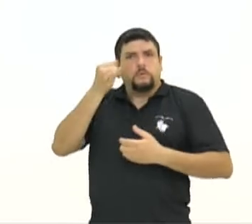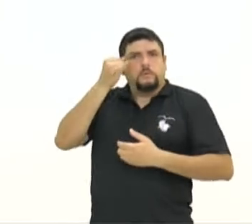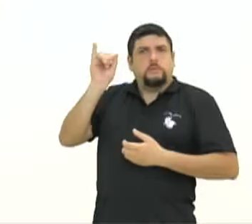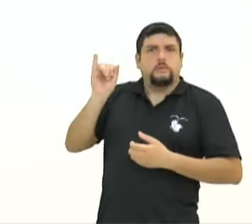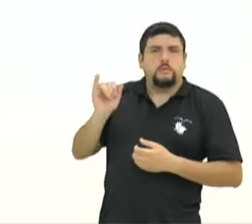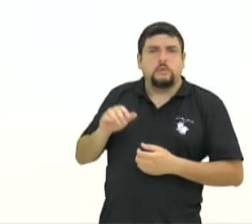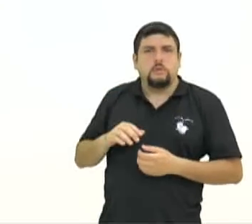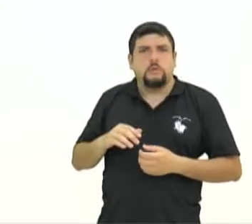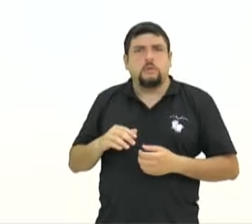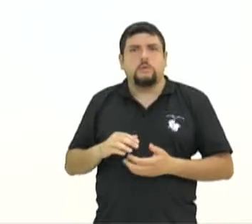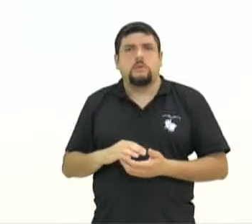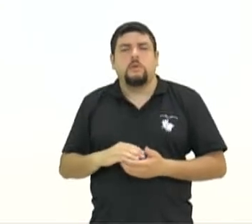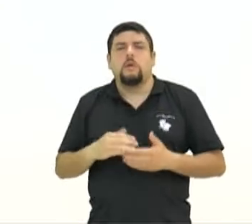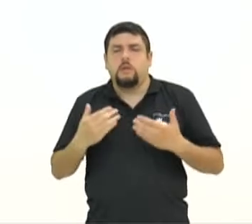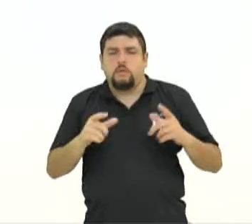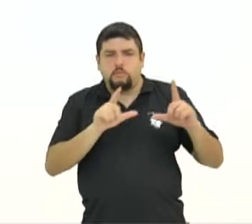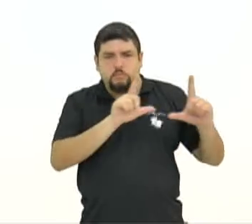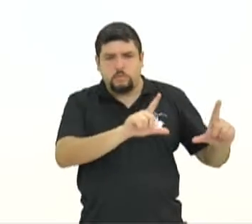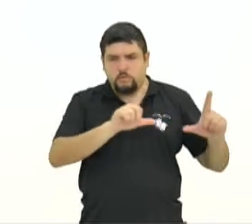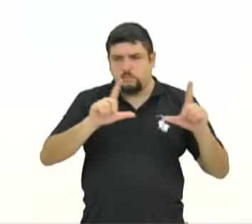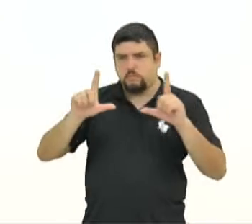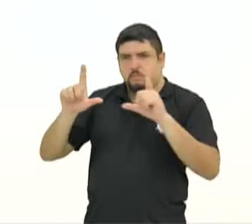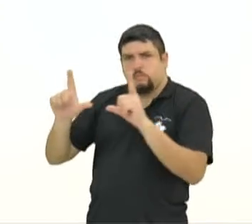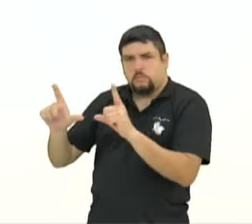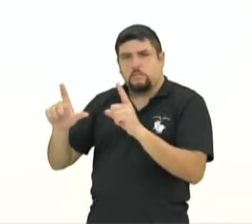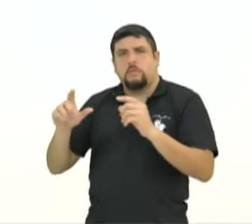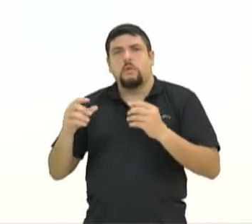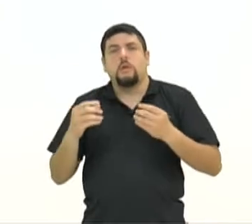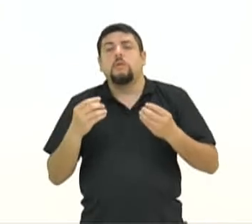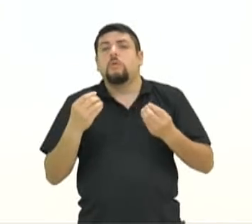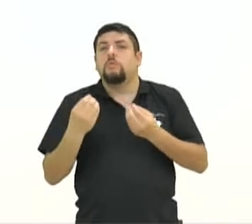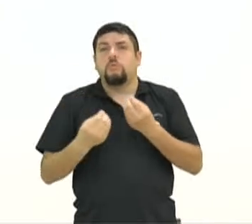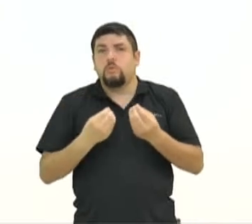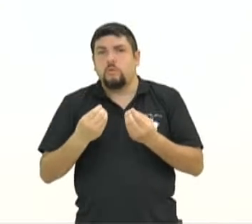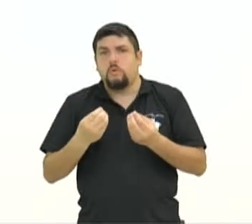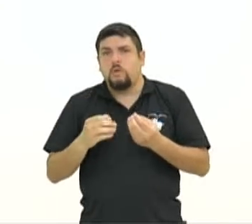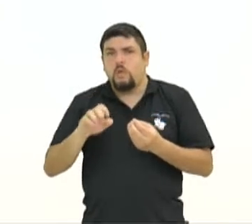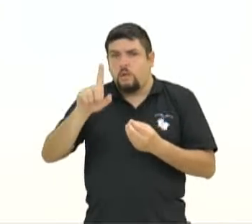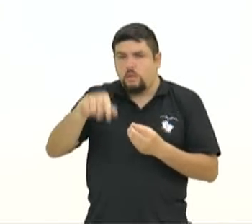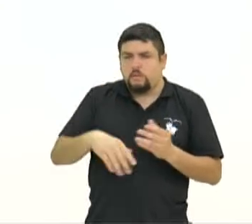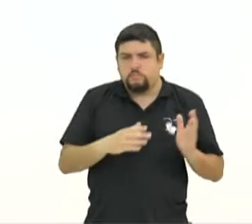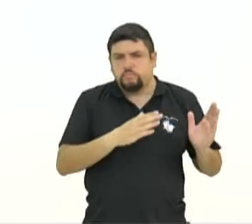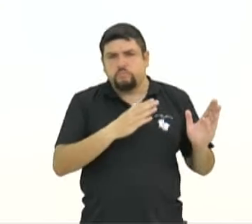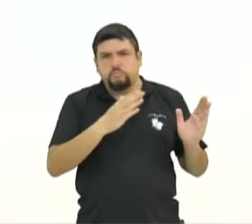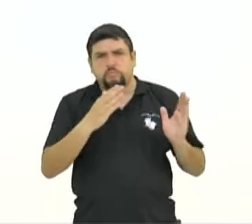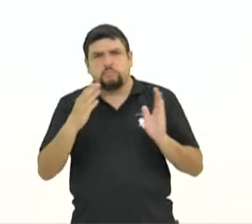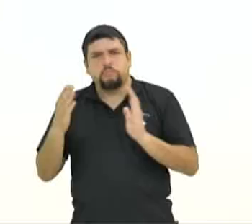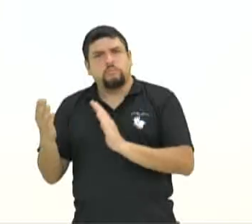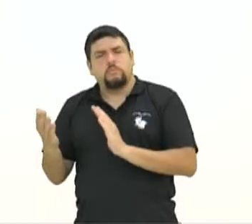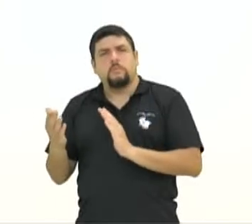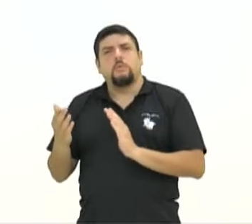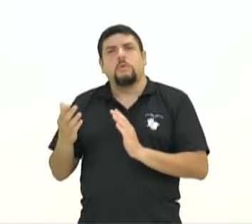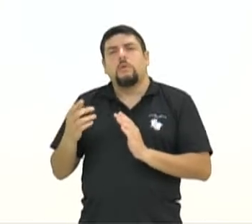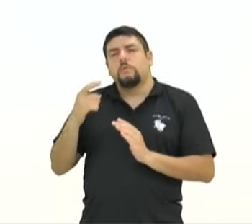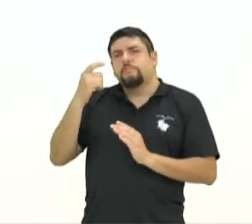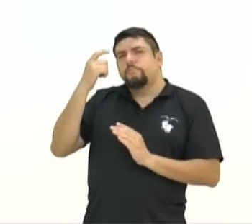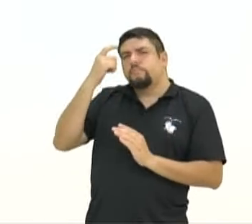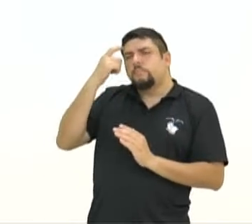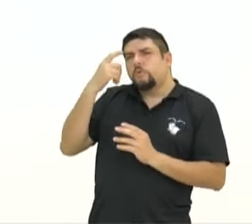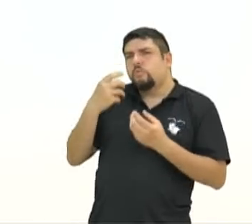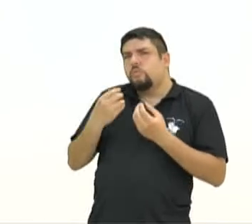Então nós temos essas duas imagens de uma realidade do período colonial do Brasil para que a gente possa pensar um pouquinho